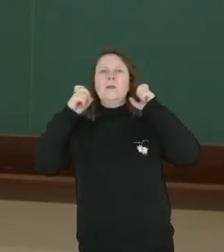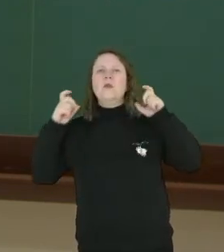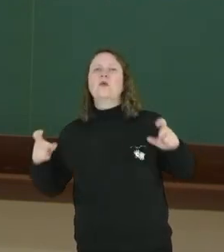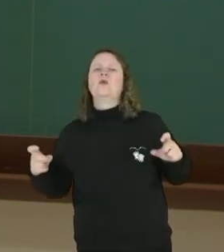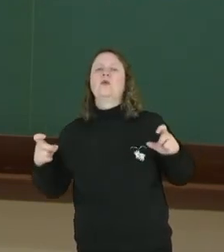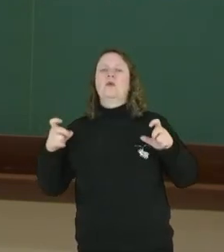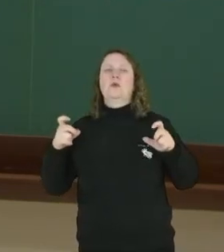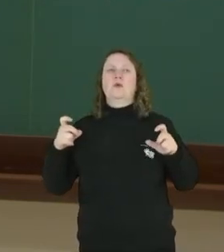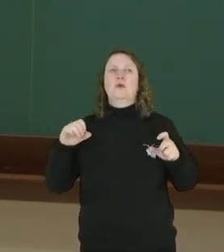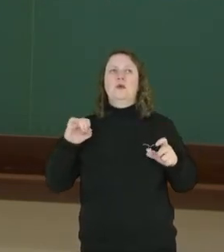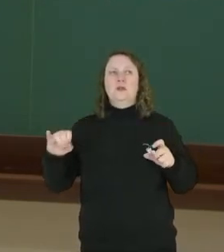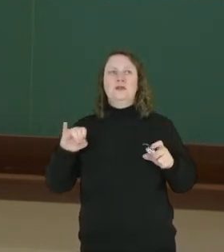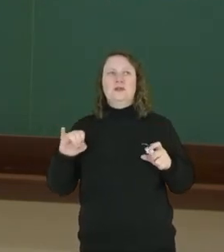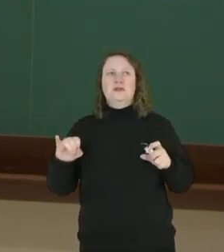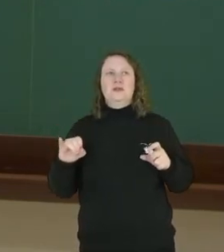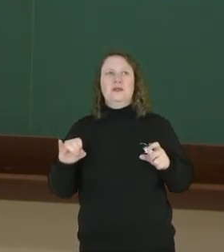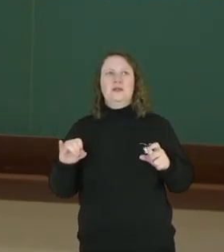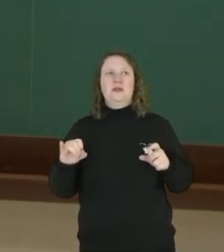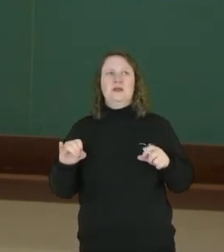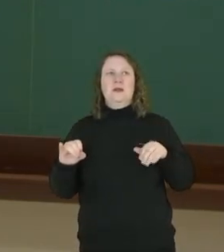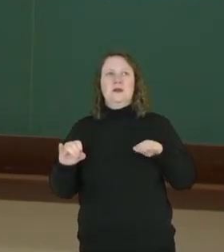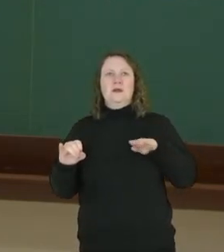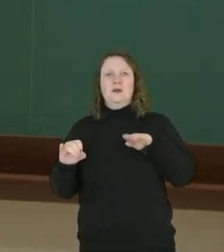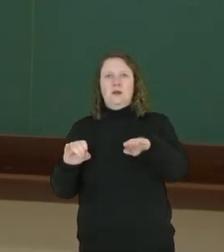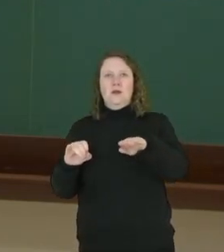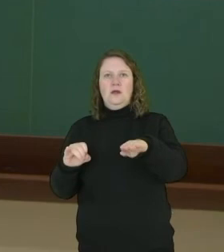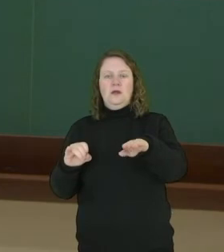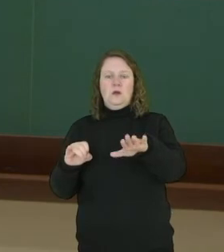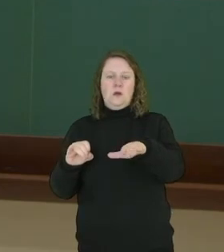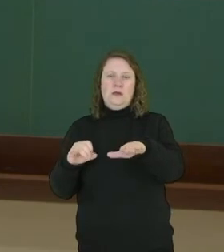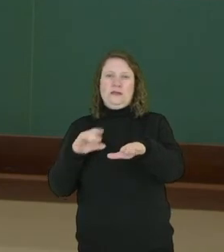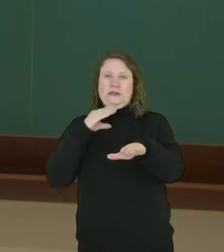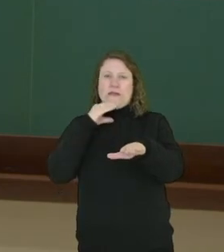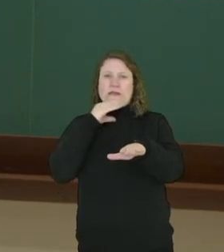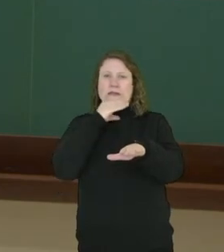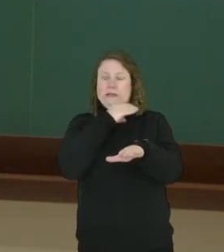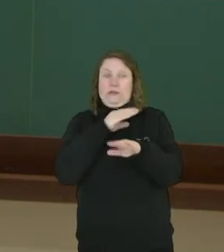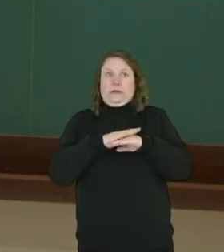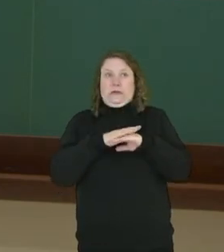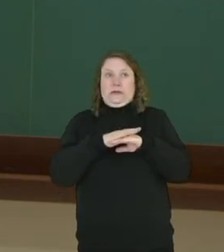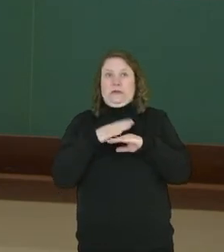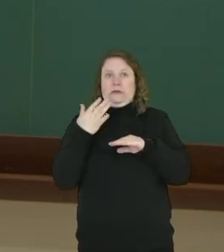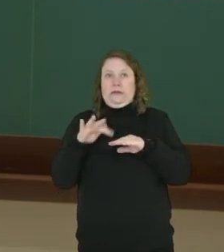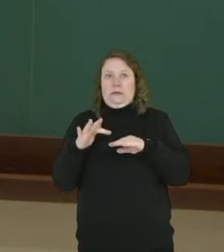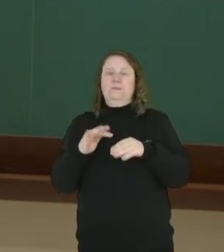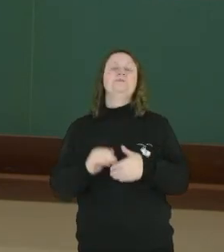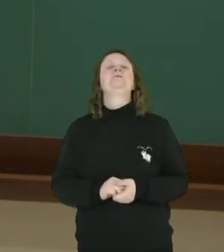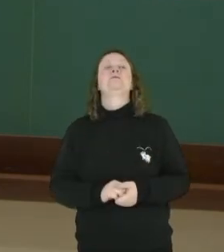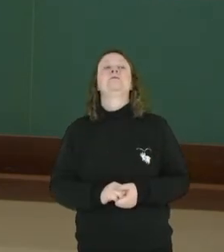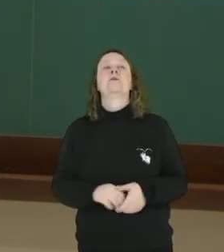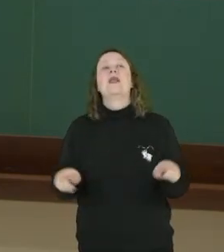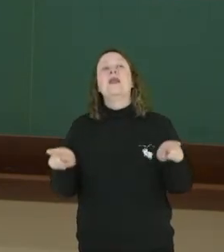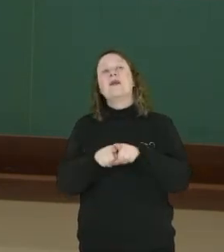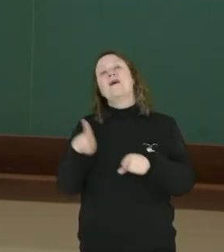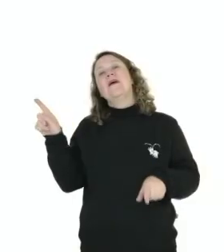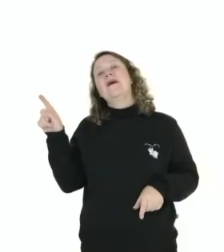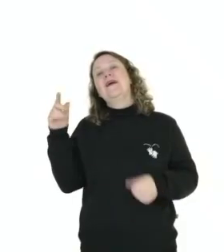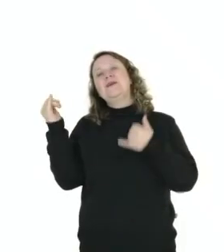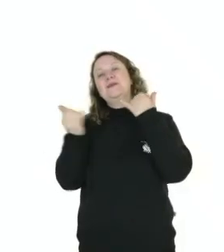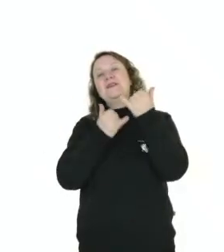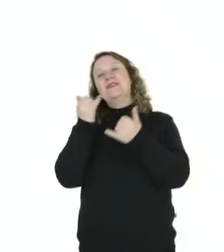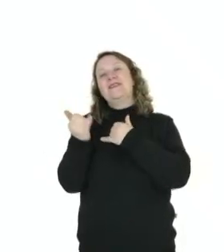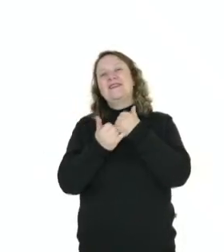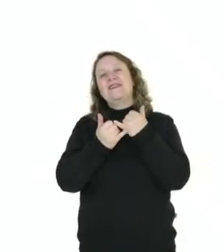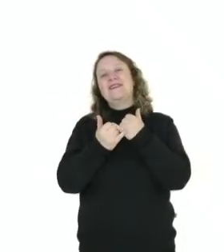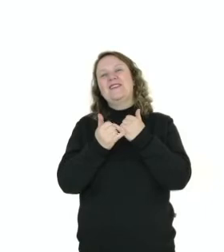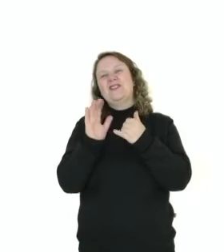se você colocar a mão ali sobre essa parte, você vai perceber que está quente e assim por diante. A mesma coisa com os Teletubbies, olha que coisa aqui bonita, né? Isso aqui também é década